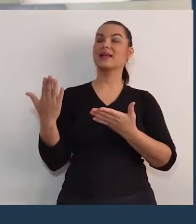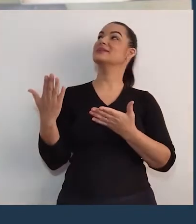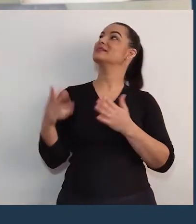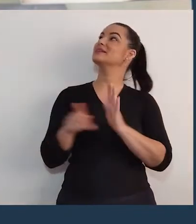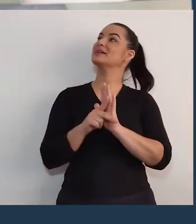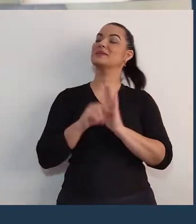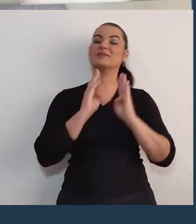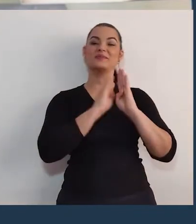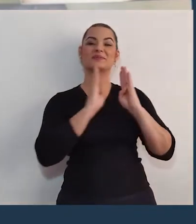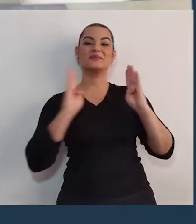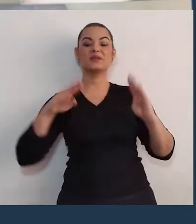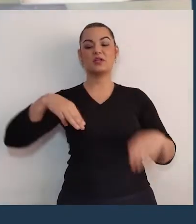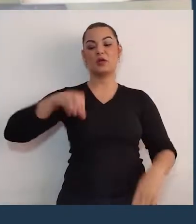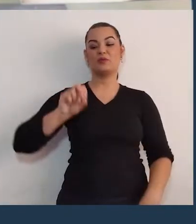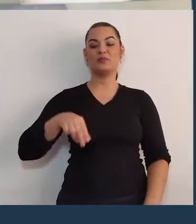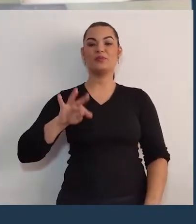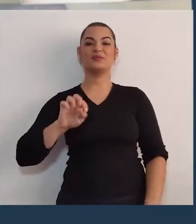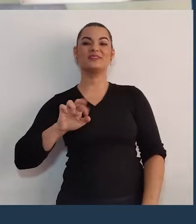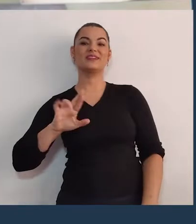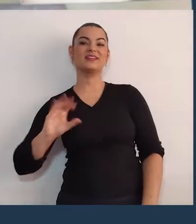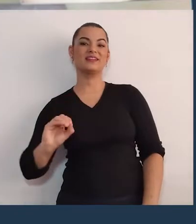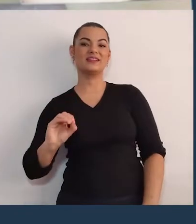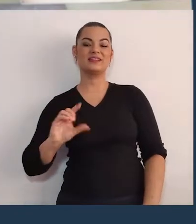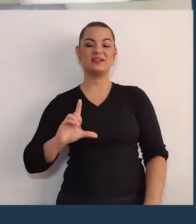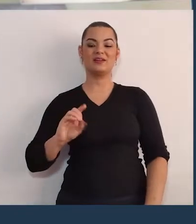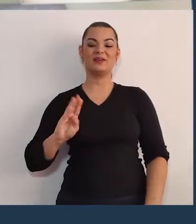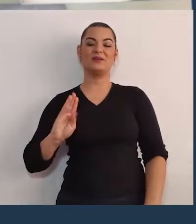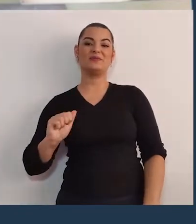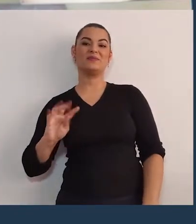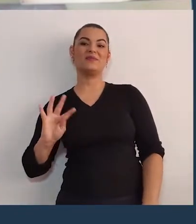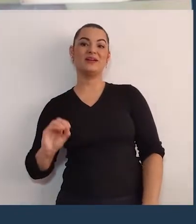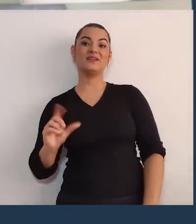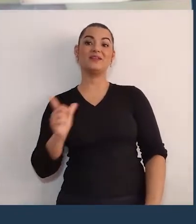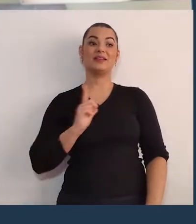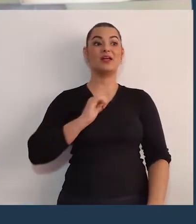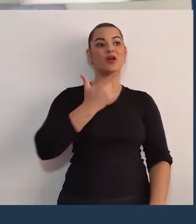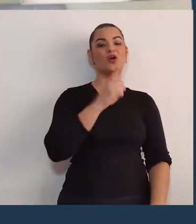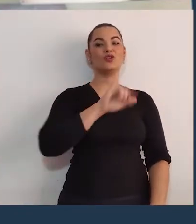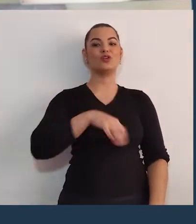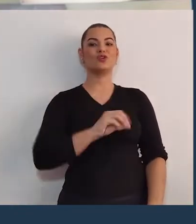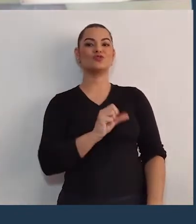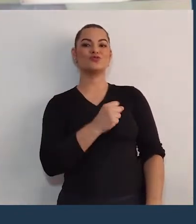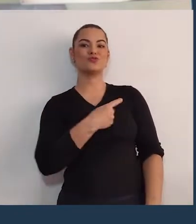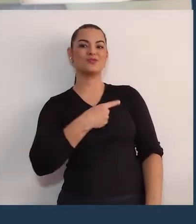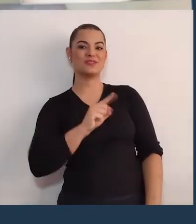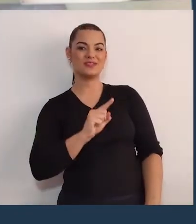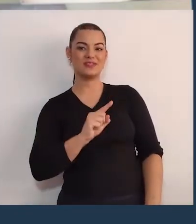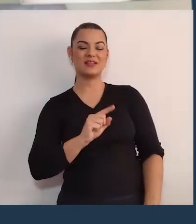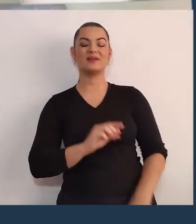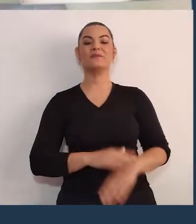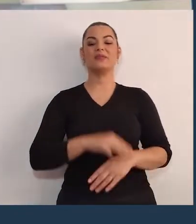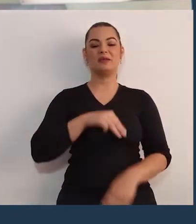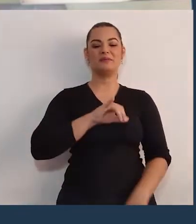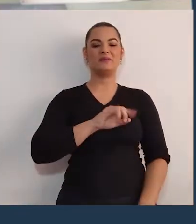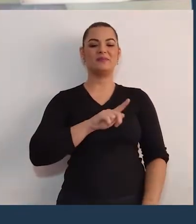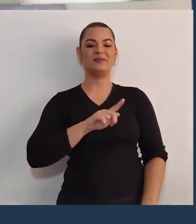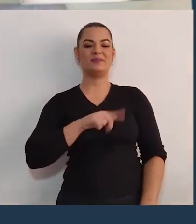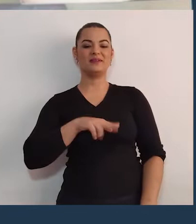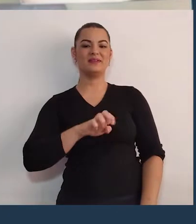Monteiro Lobato, mas nós temos a Biblioteca José Mignella, a Biblioteca do Adamastor e do SEMEAR.